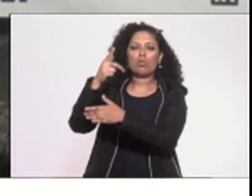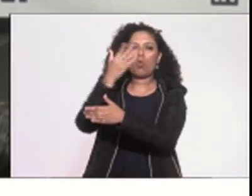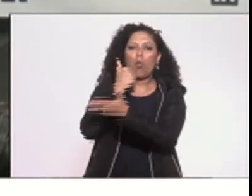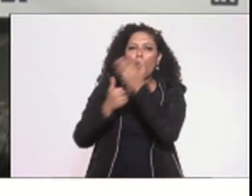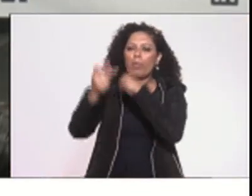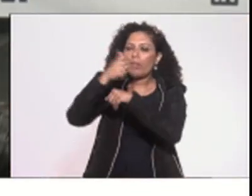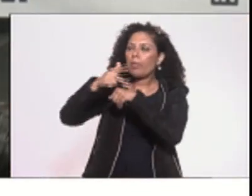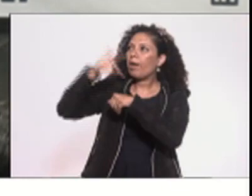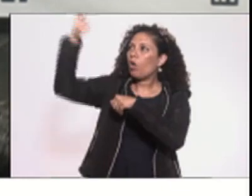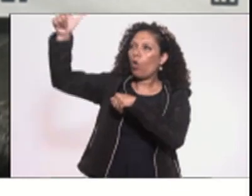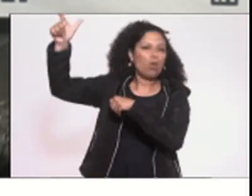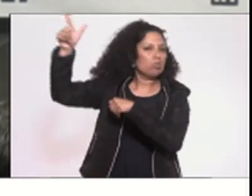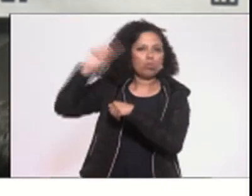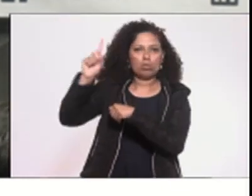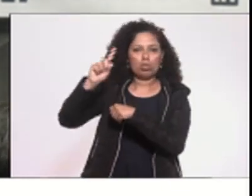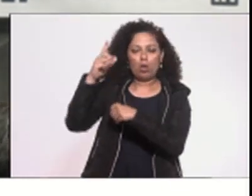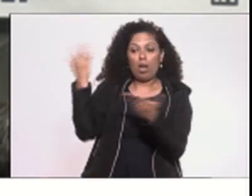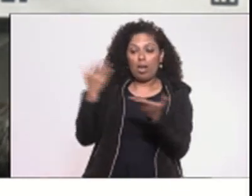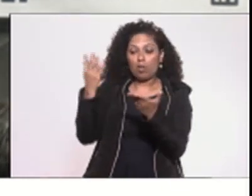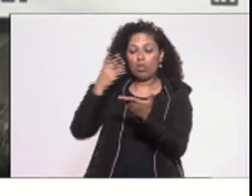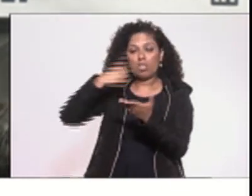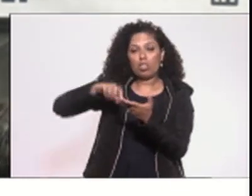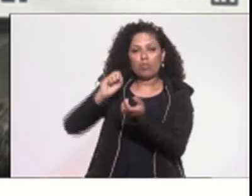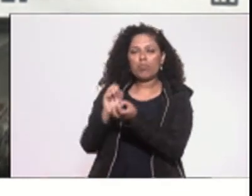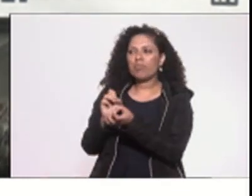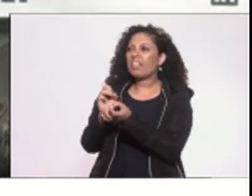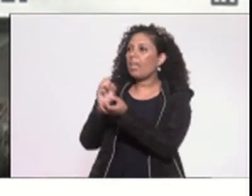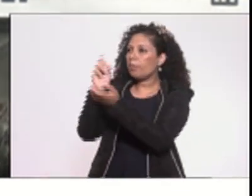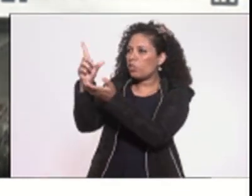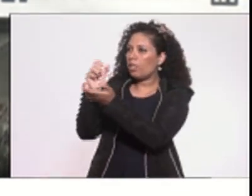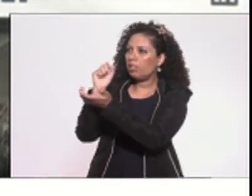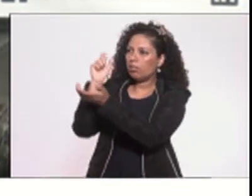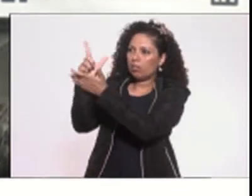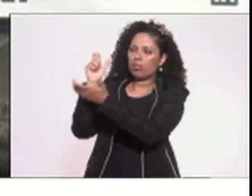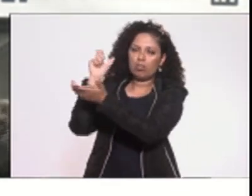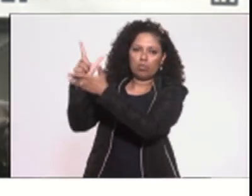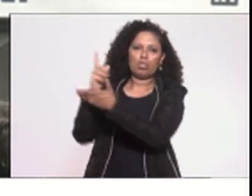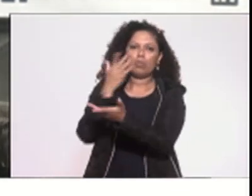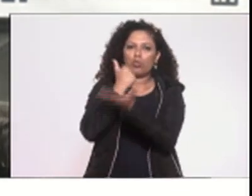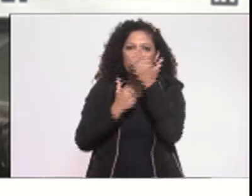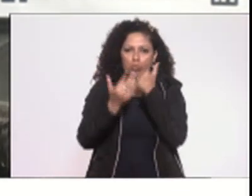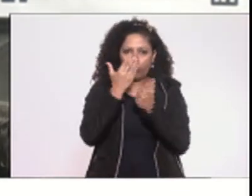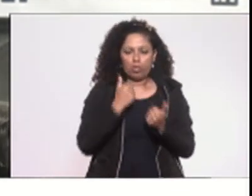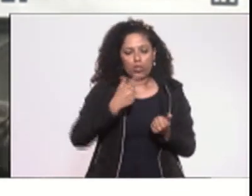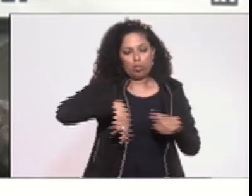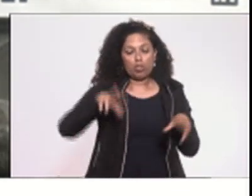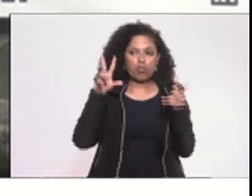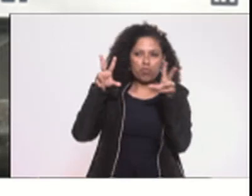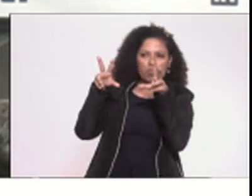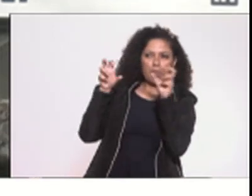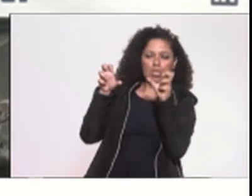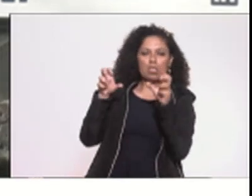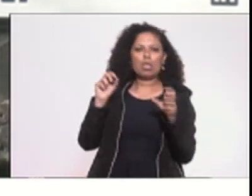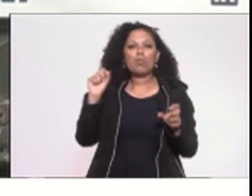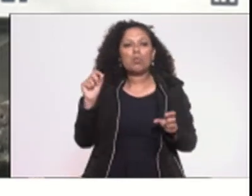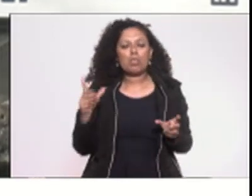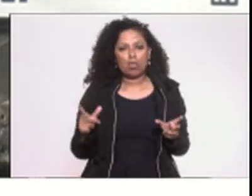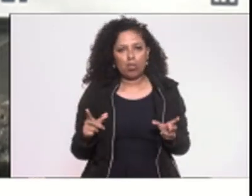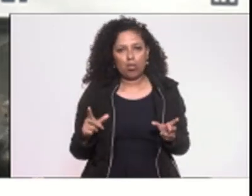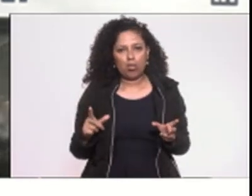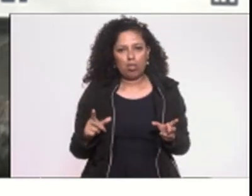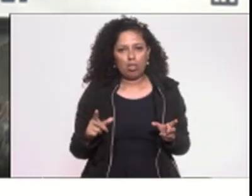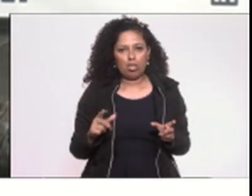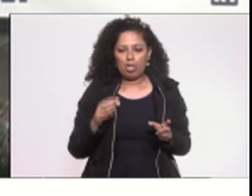maiores exportadores de alimentos em todo o mundo. Então, hoje, a gente tem essa percepção, a gente sabe que